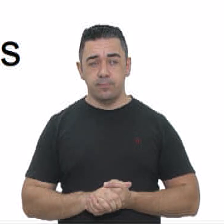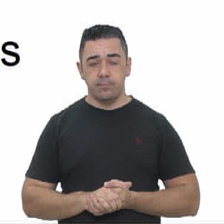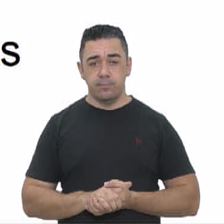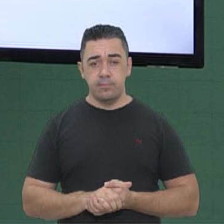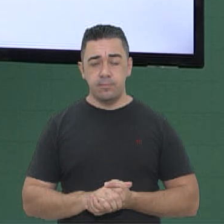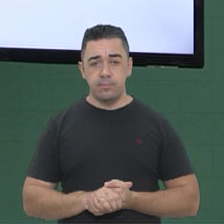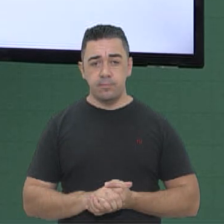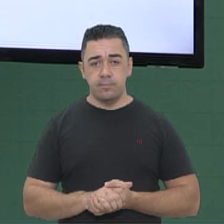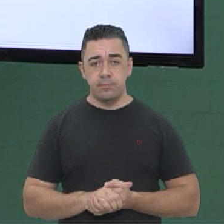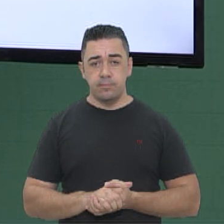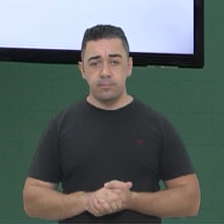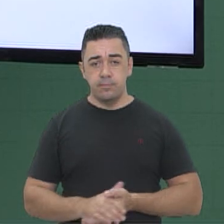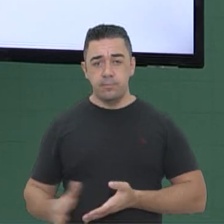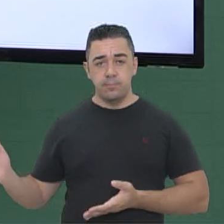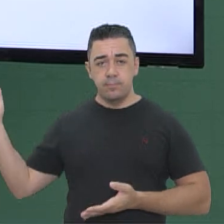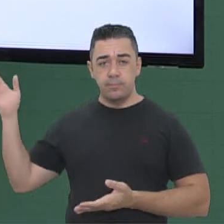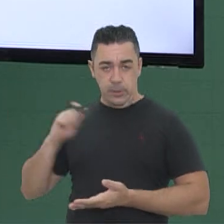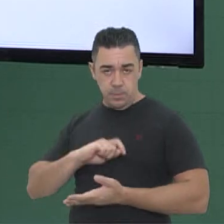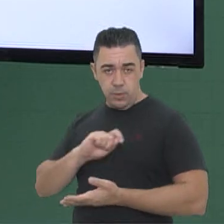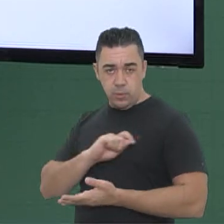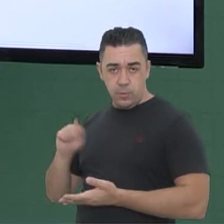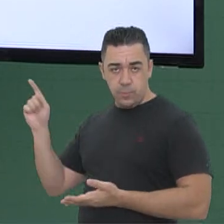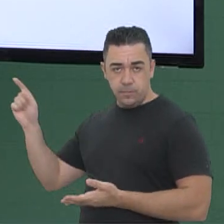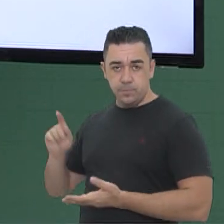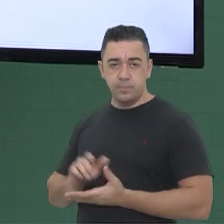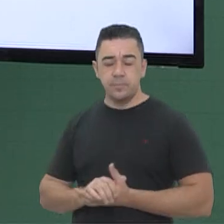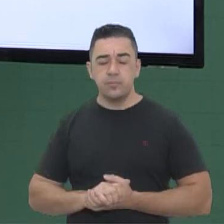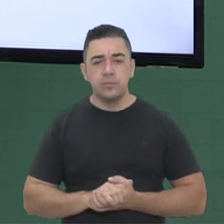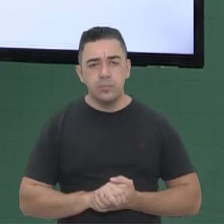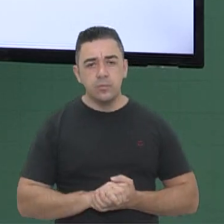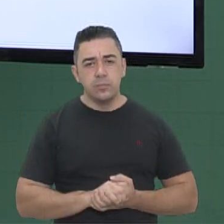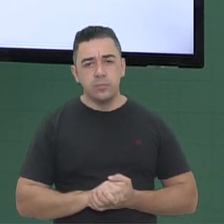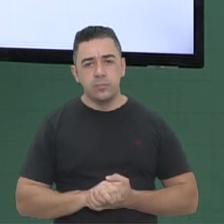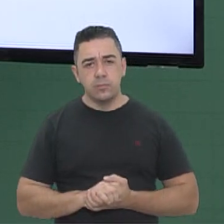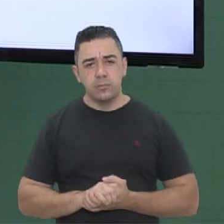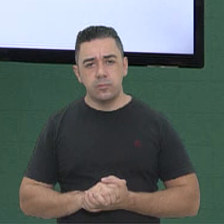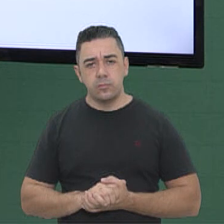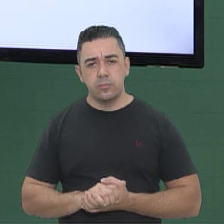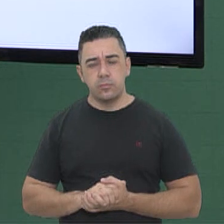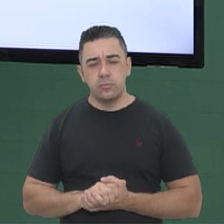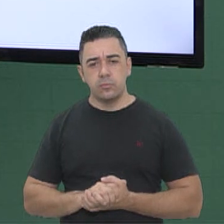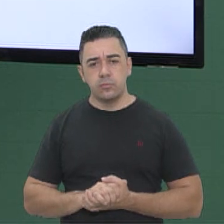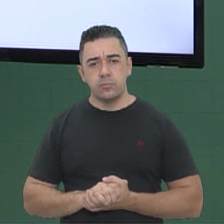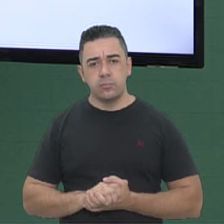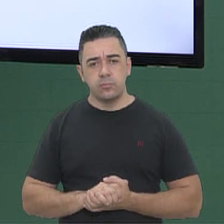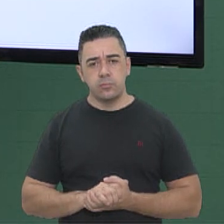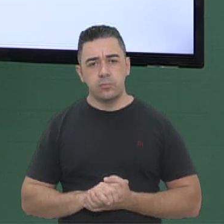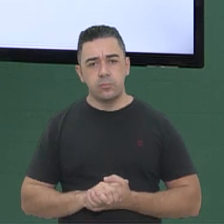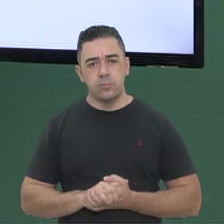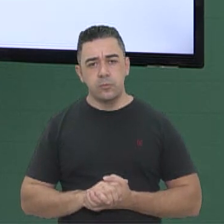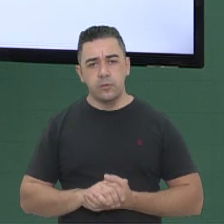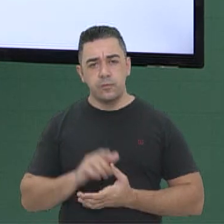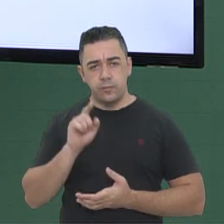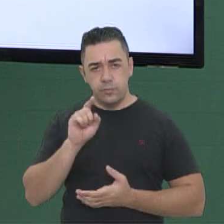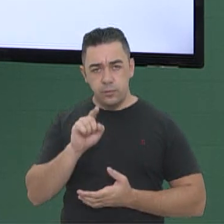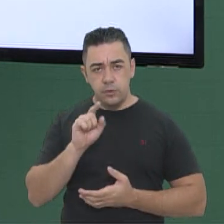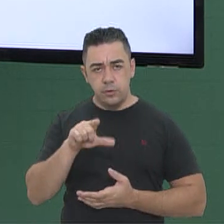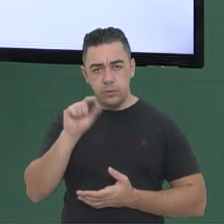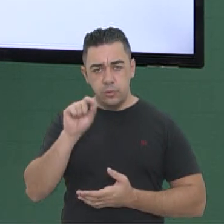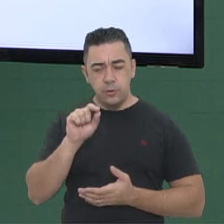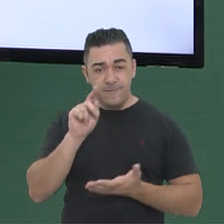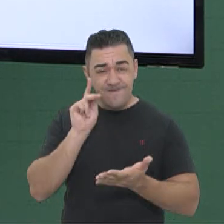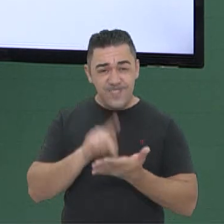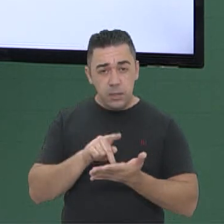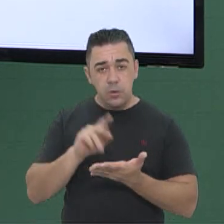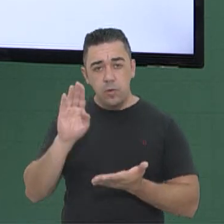A respeito del horário de visitas, marca verdadeiro ou